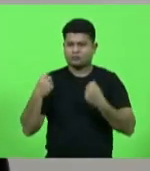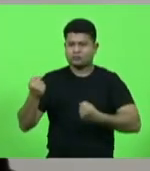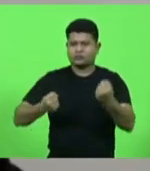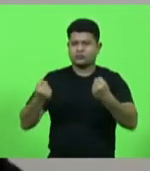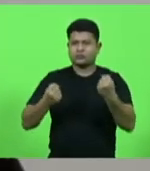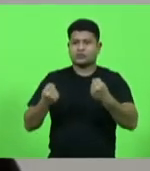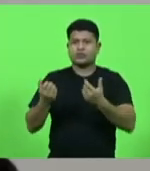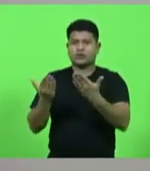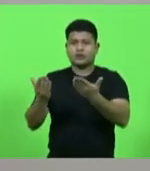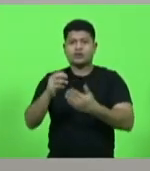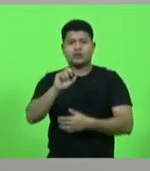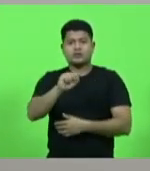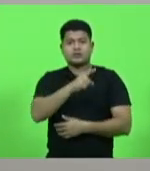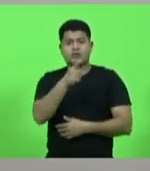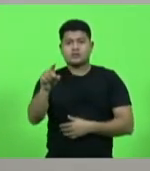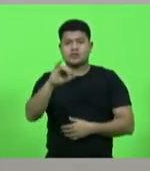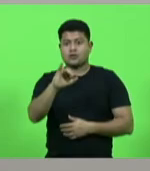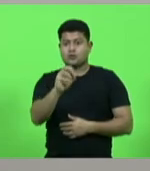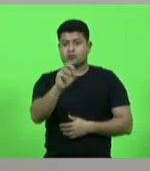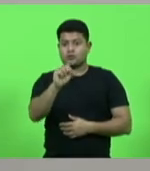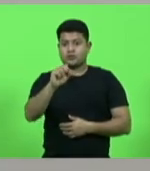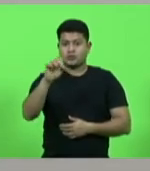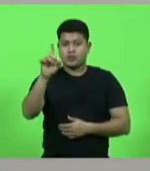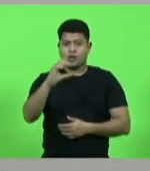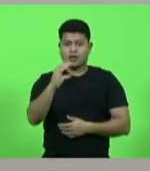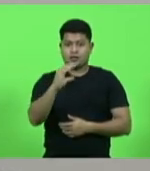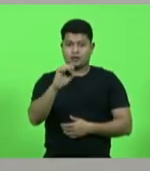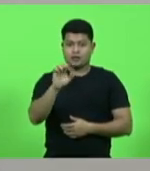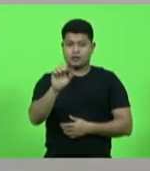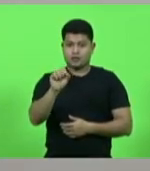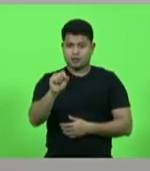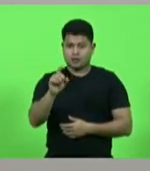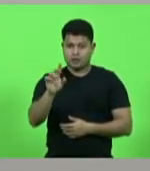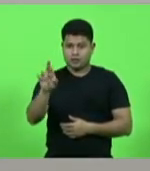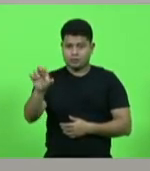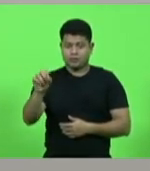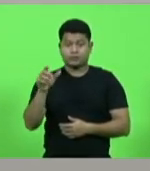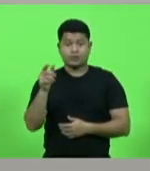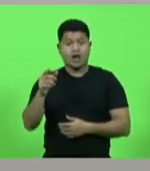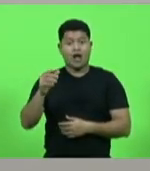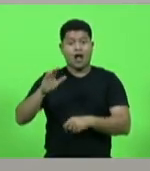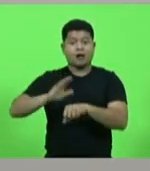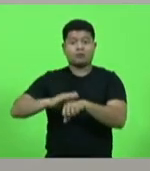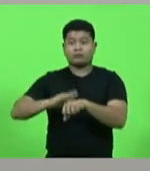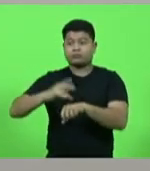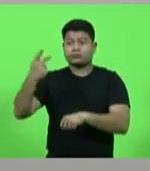um grupo grande começou a tapar buraco?